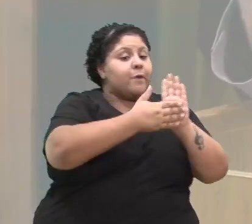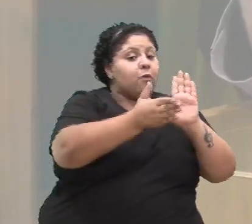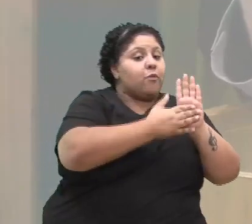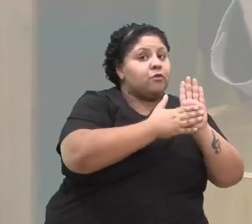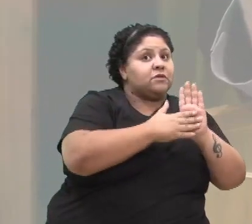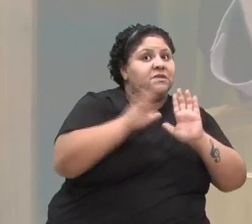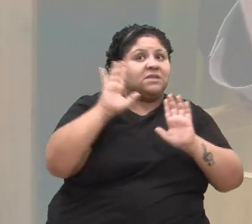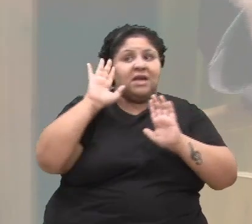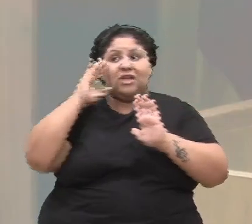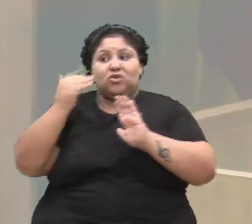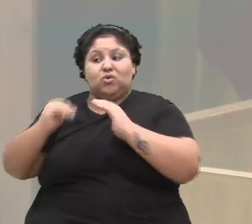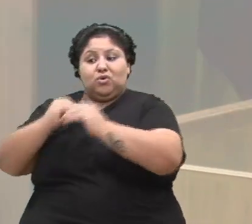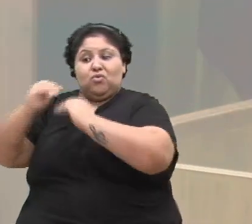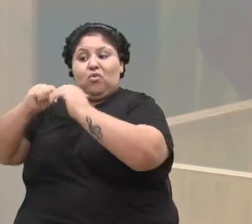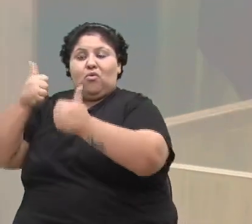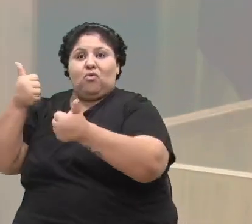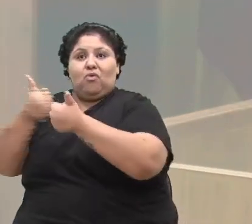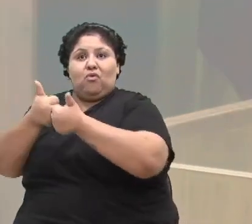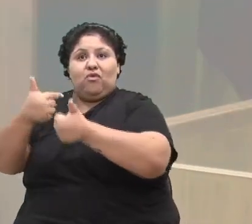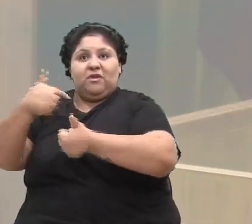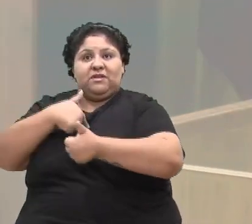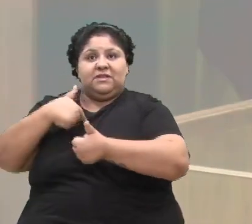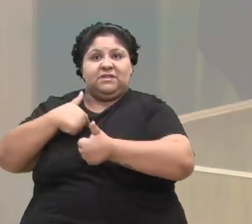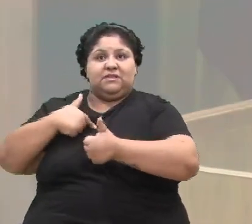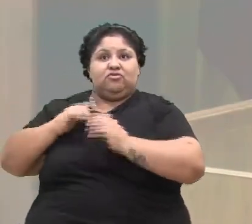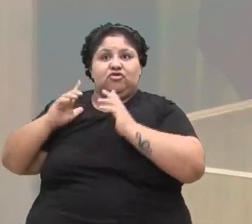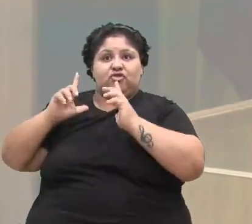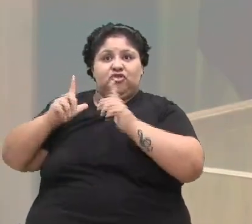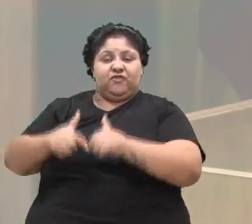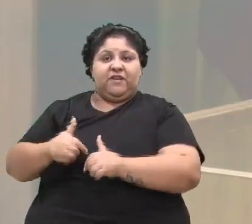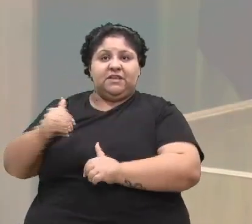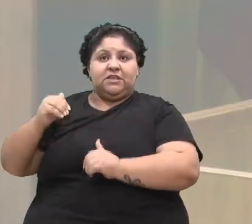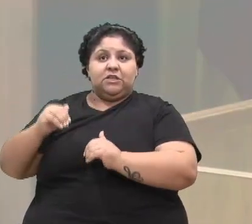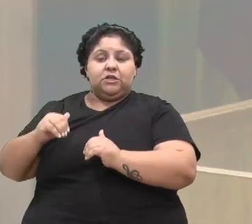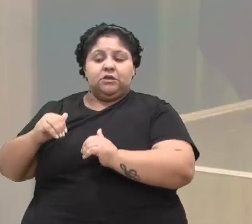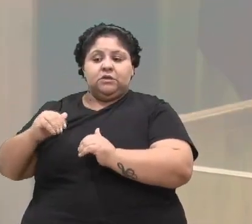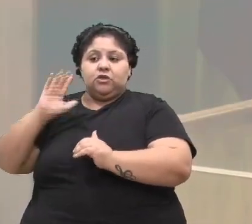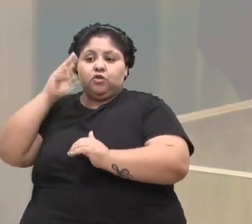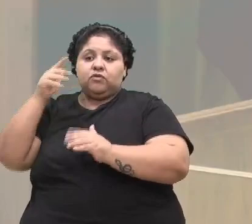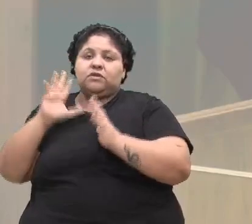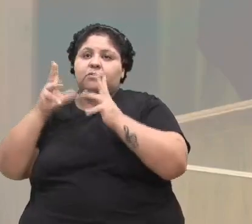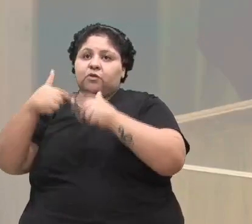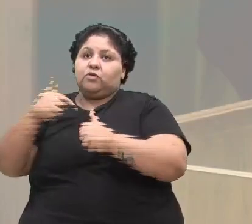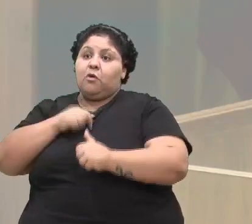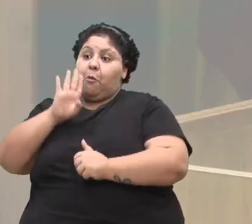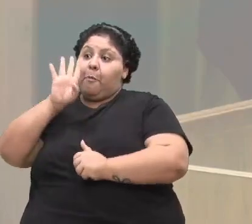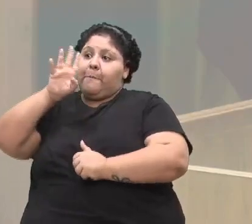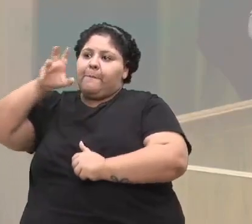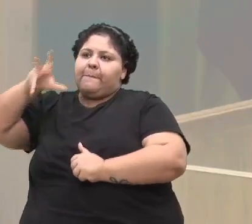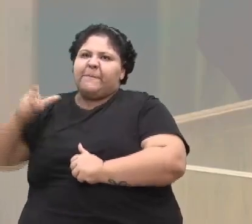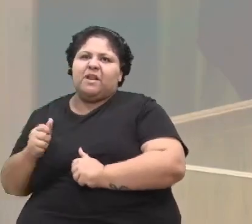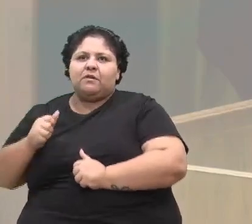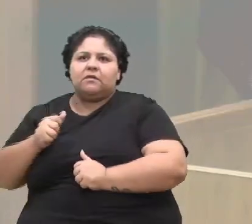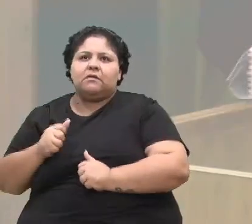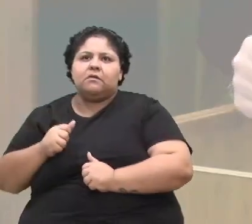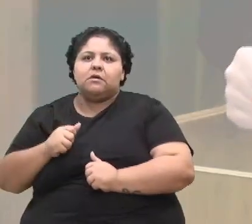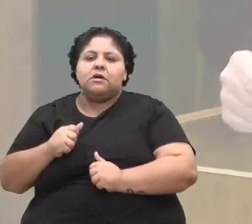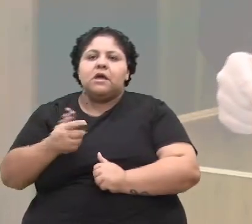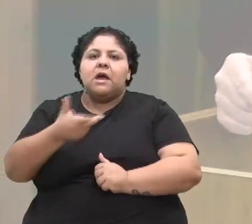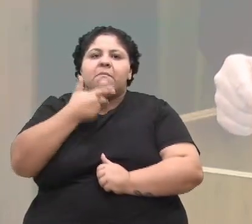constrói junto. Se eu tivesse solução para tudo, eu estaria bilionário. Me aponte uma pessoa que tem solução para